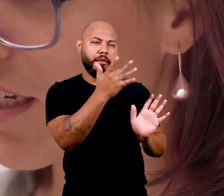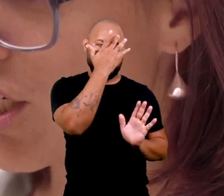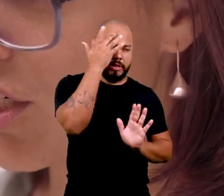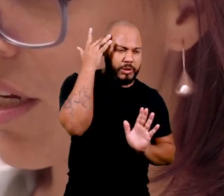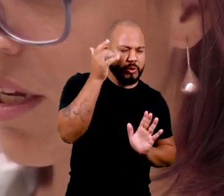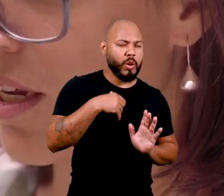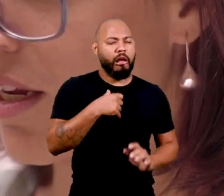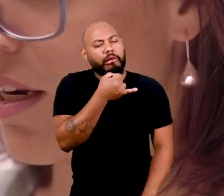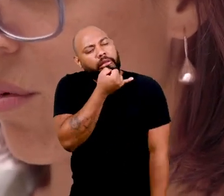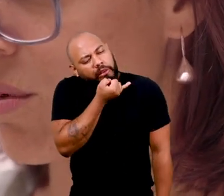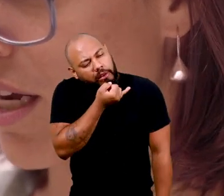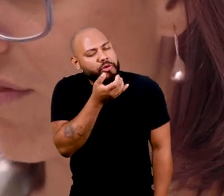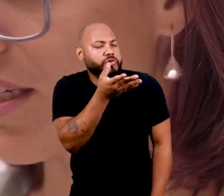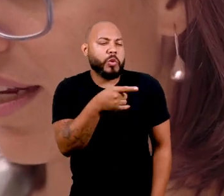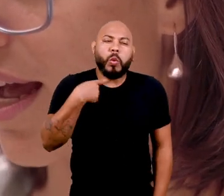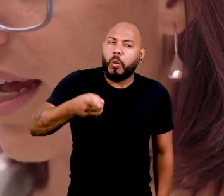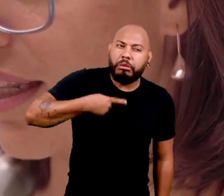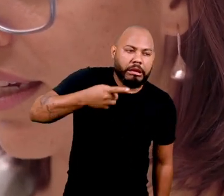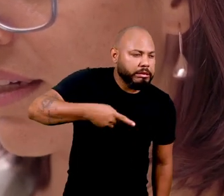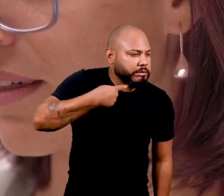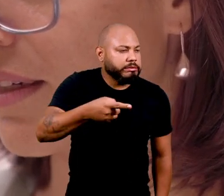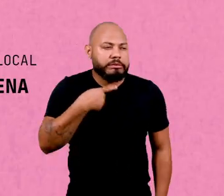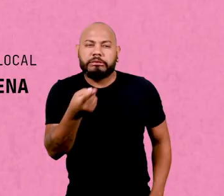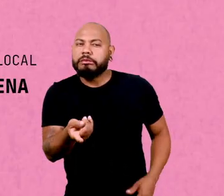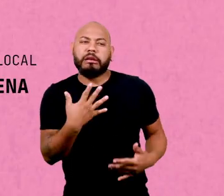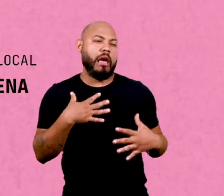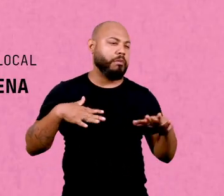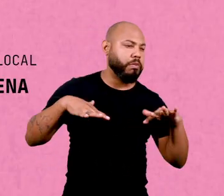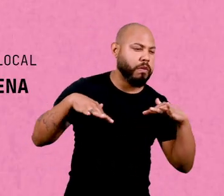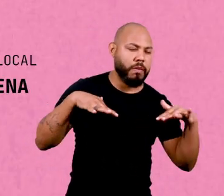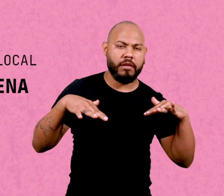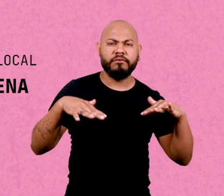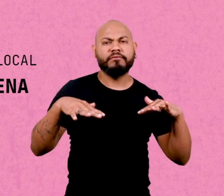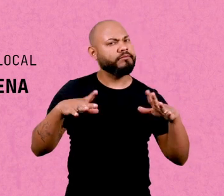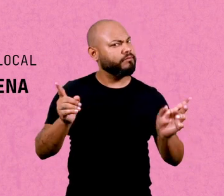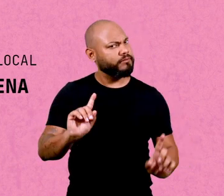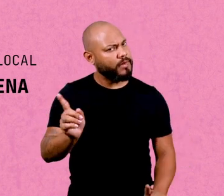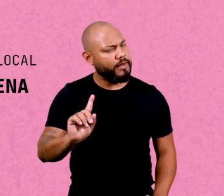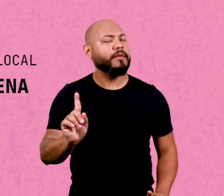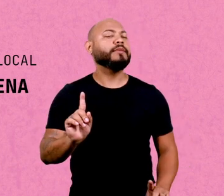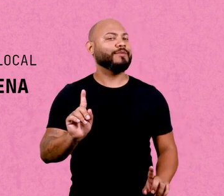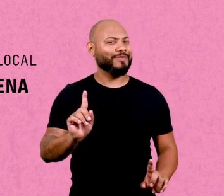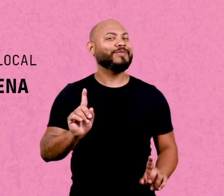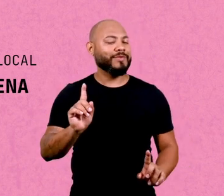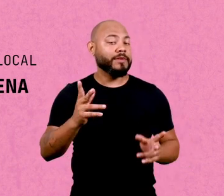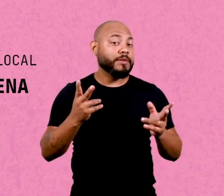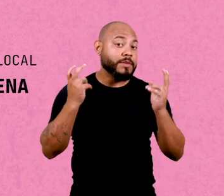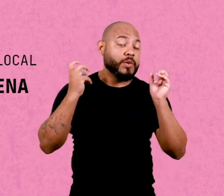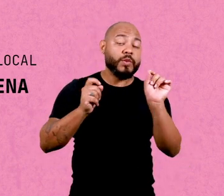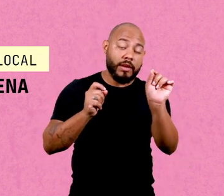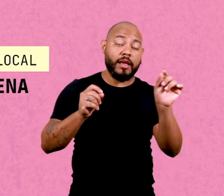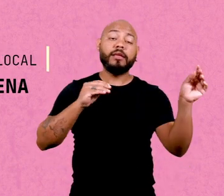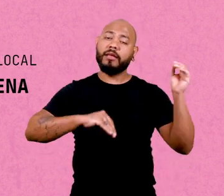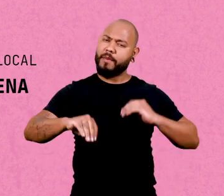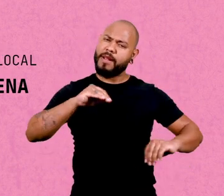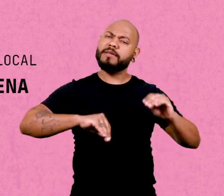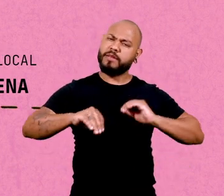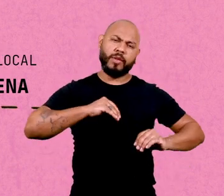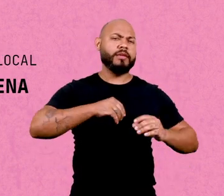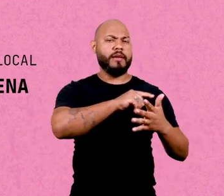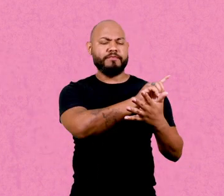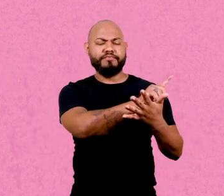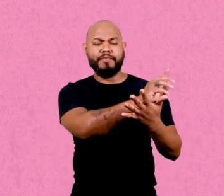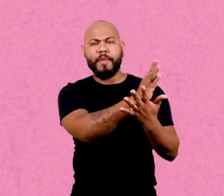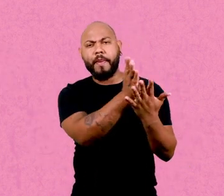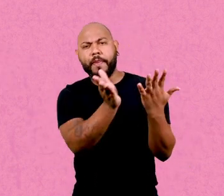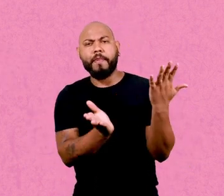lá triste, que não consegue fazer nada, mas não. Né? A gente aqui via depressão de várias formas,